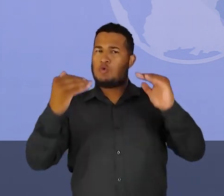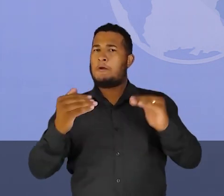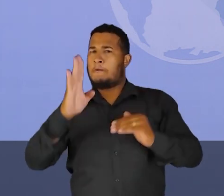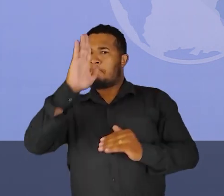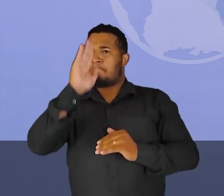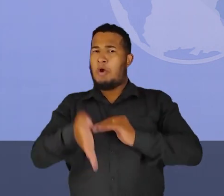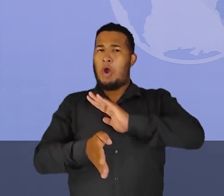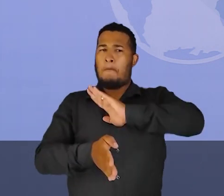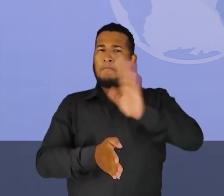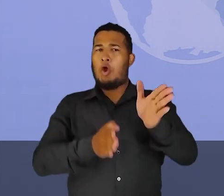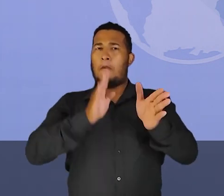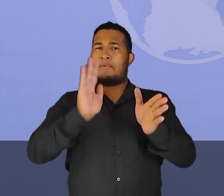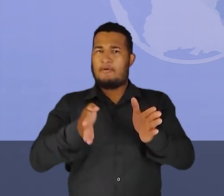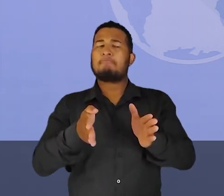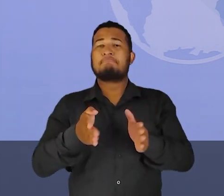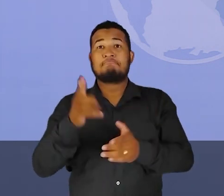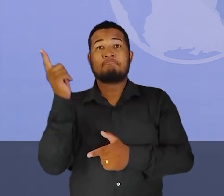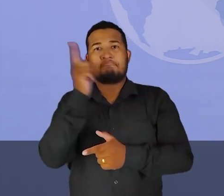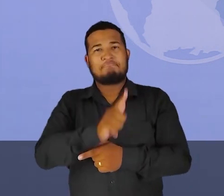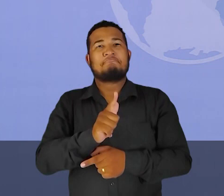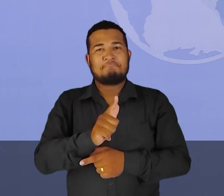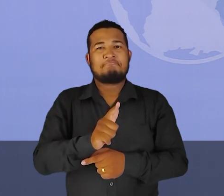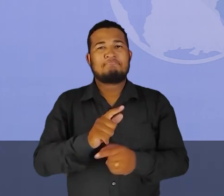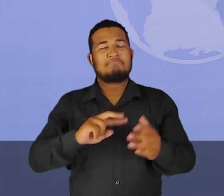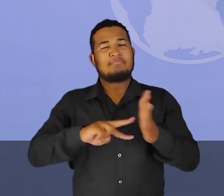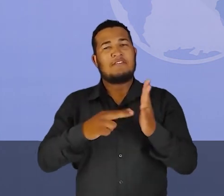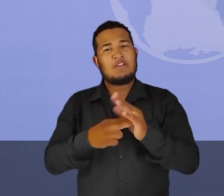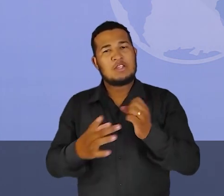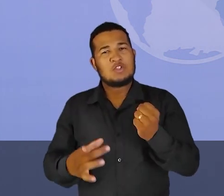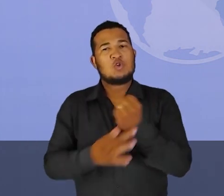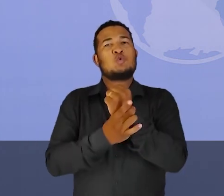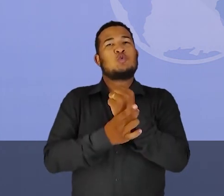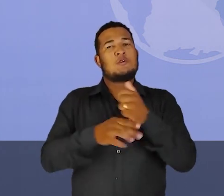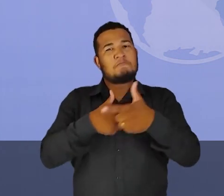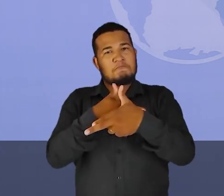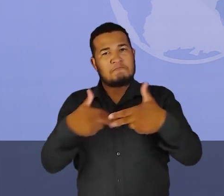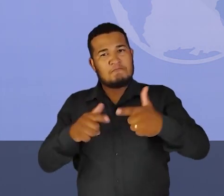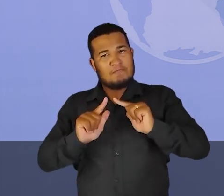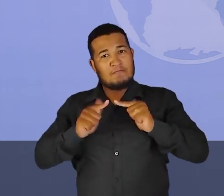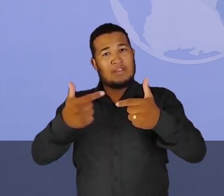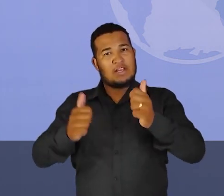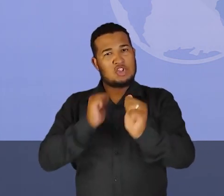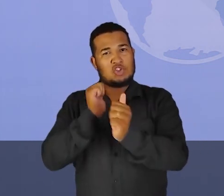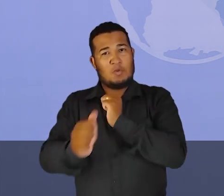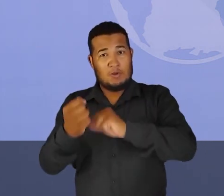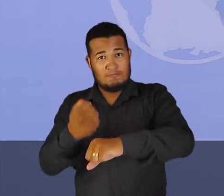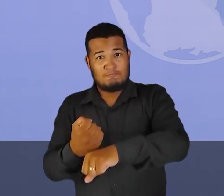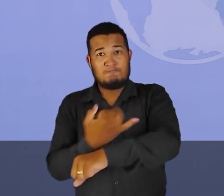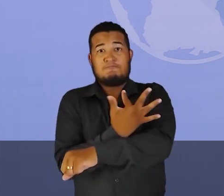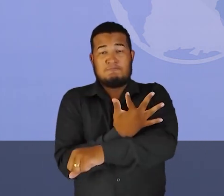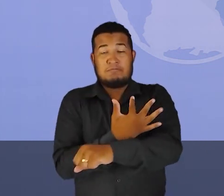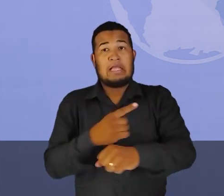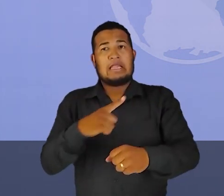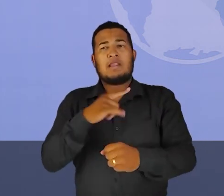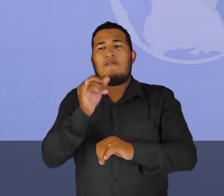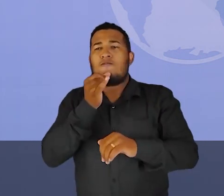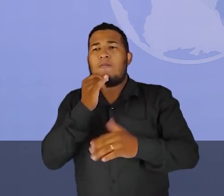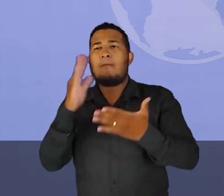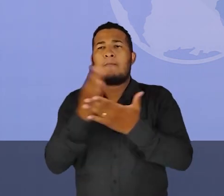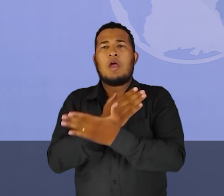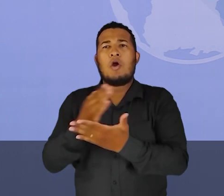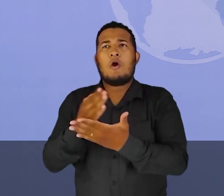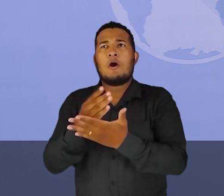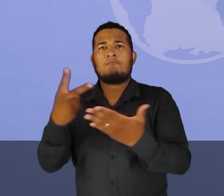você pratica essas atividades com segurança, essas práticas de aventura, quando você tem algum erro, alguma falha